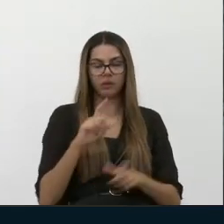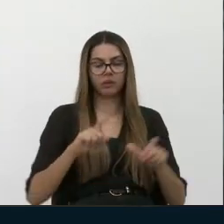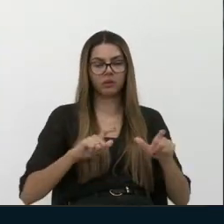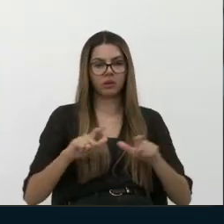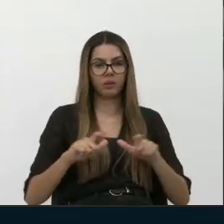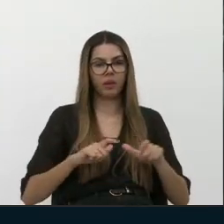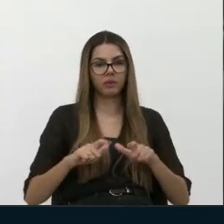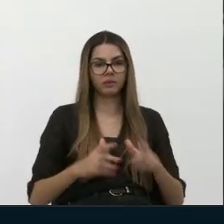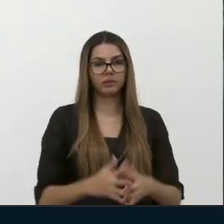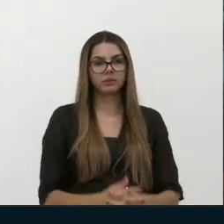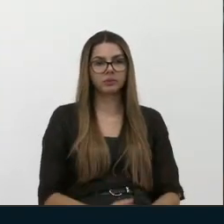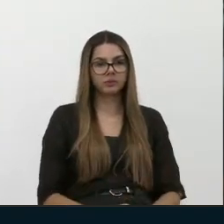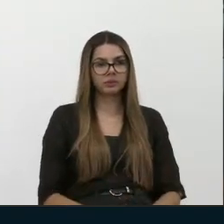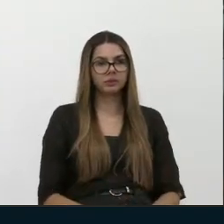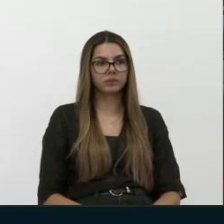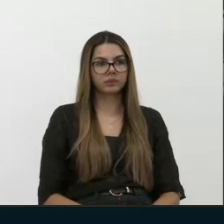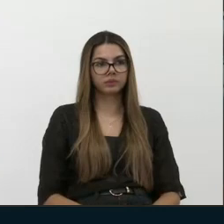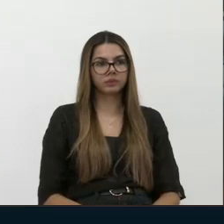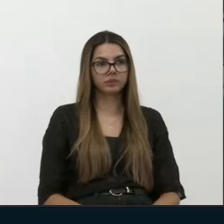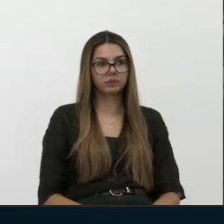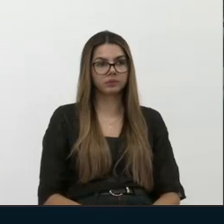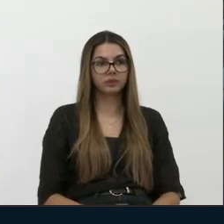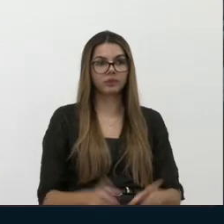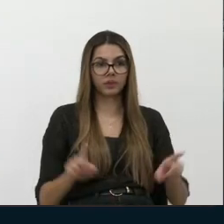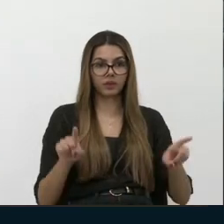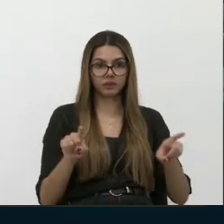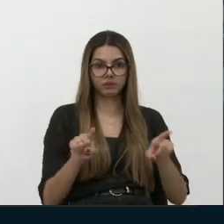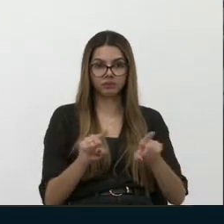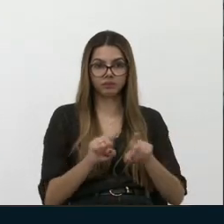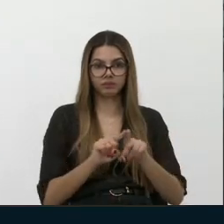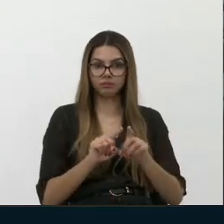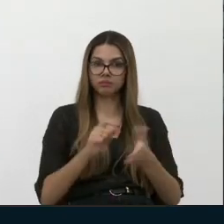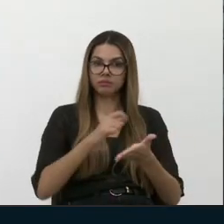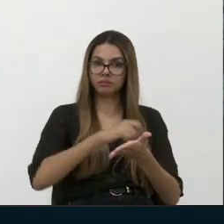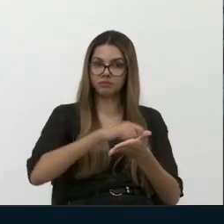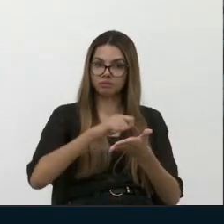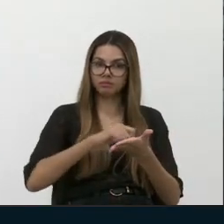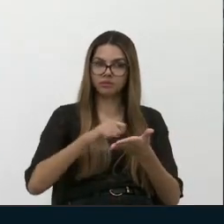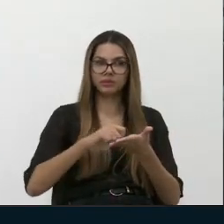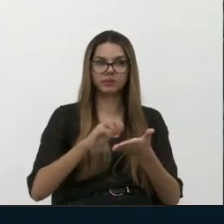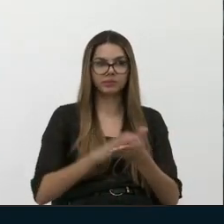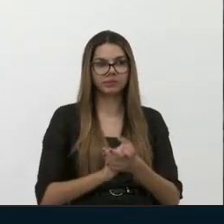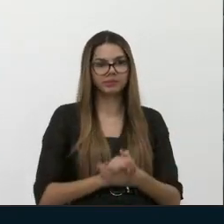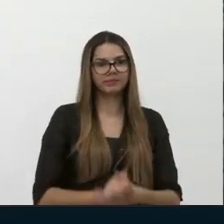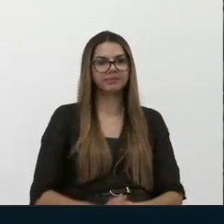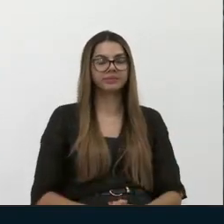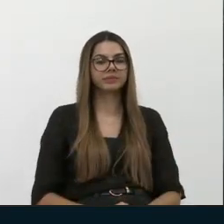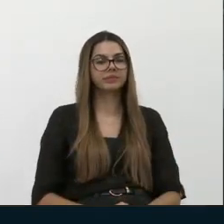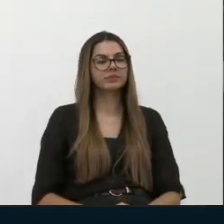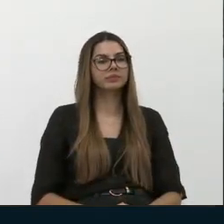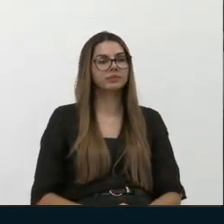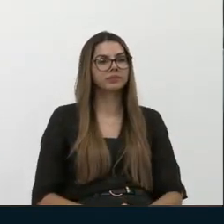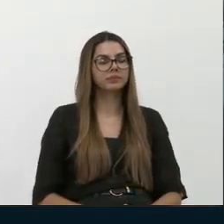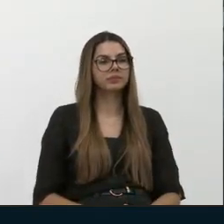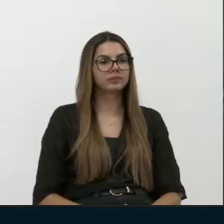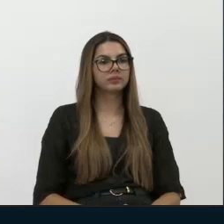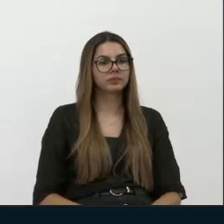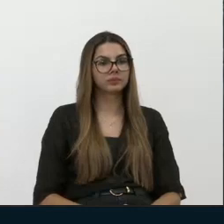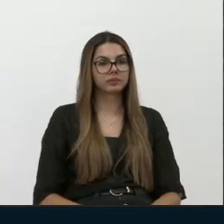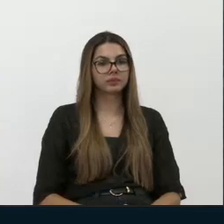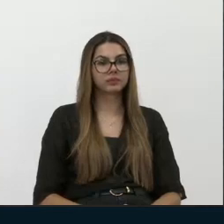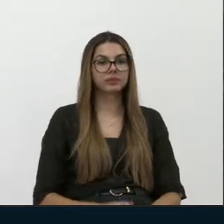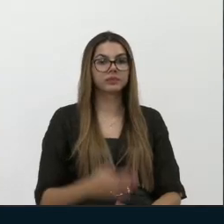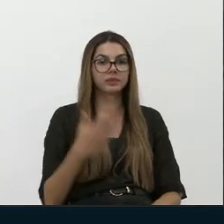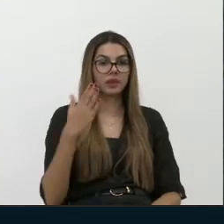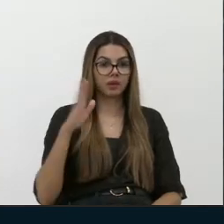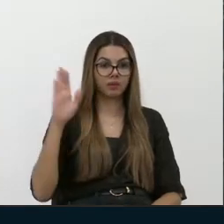trabalhos. Inclusive o autógrafo que subiu no mesmo dia, doutor Lércio Santos. Com a palavra, a